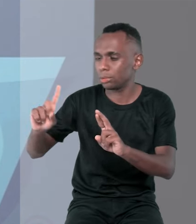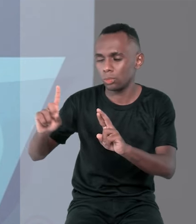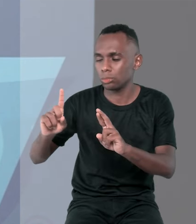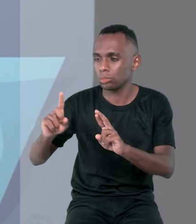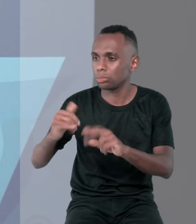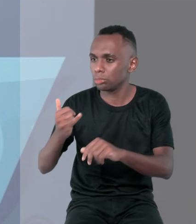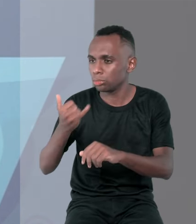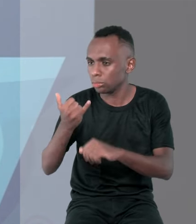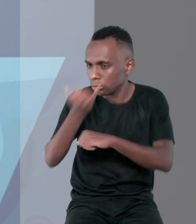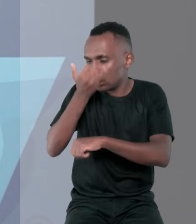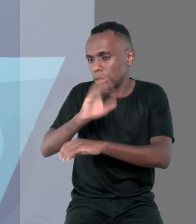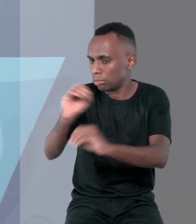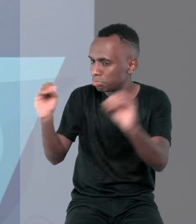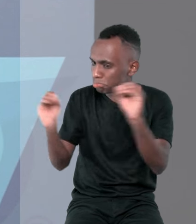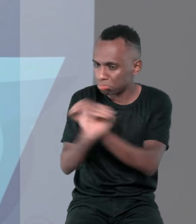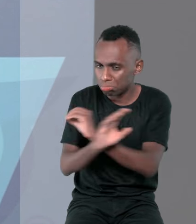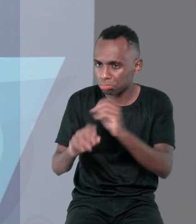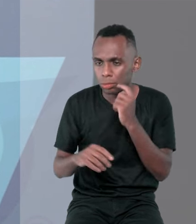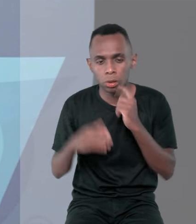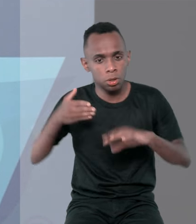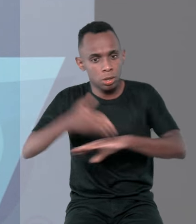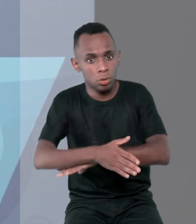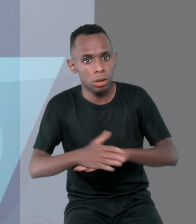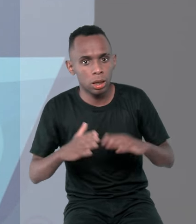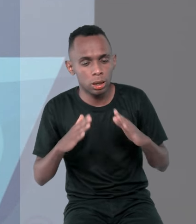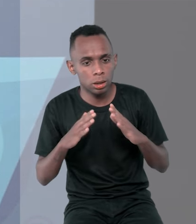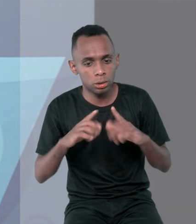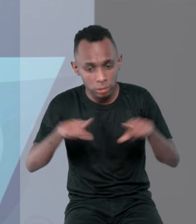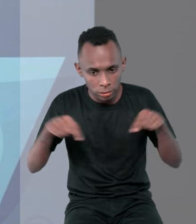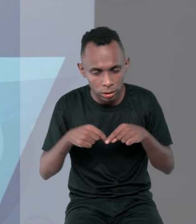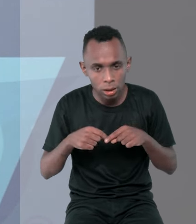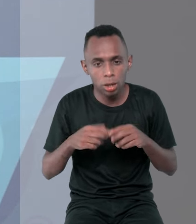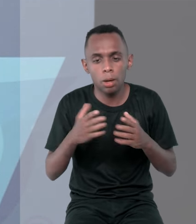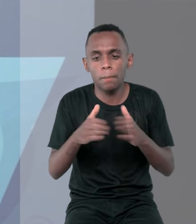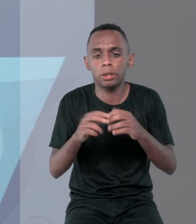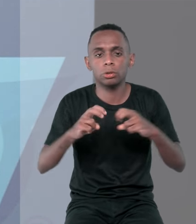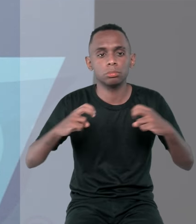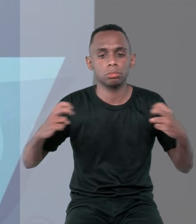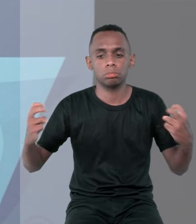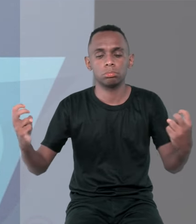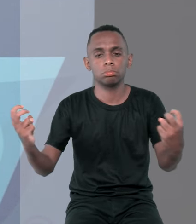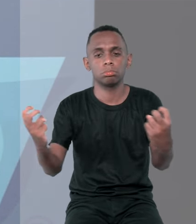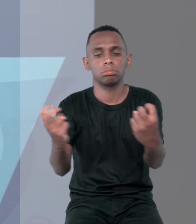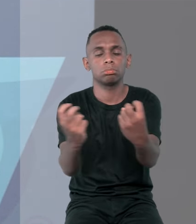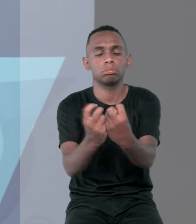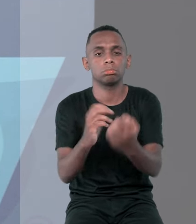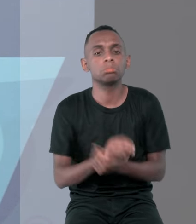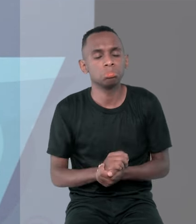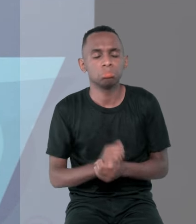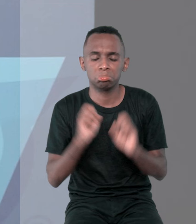que não tinha enganado ninguém. Ao entrar na sala, você pediu que fizessem uma roda com mesas e cadeiras.